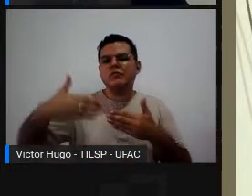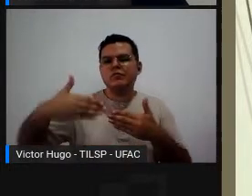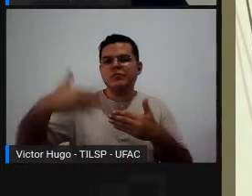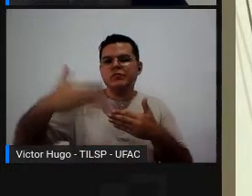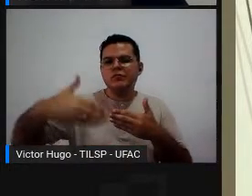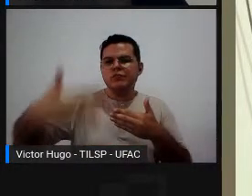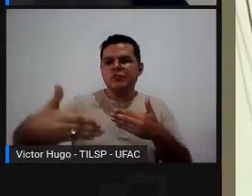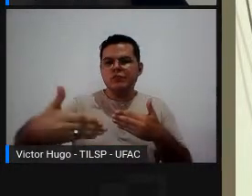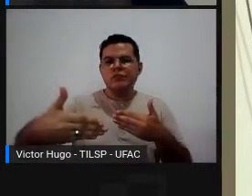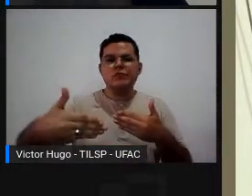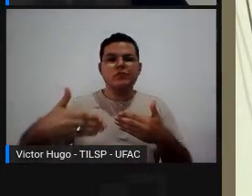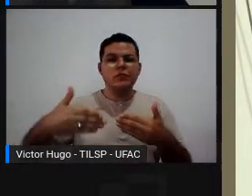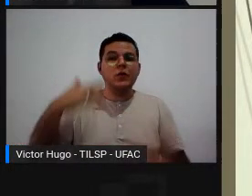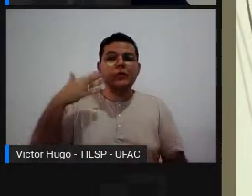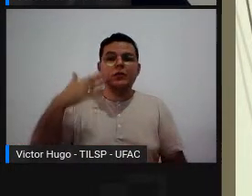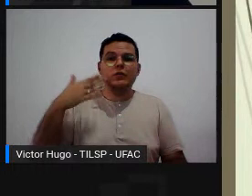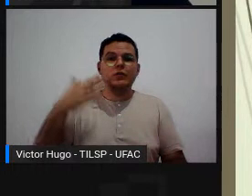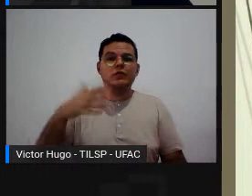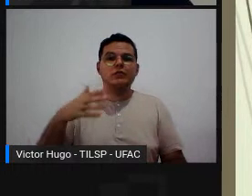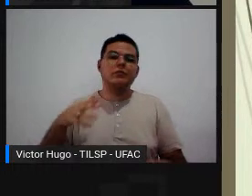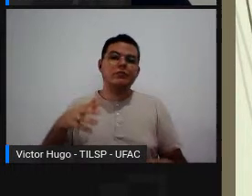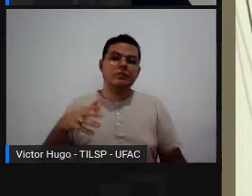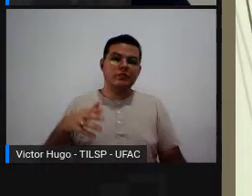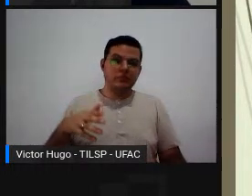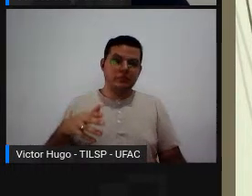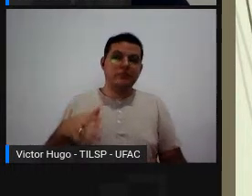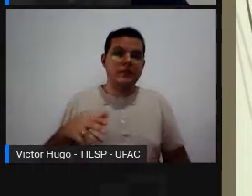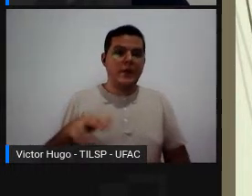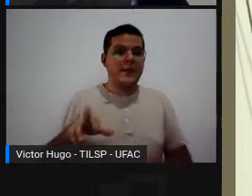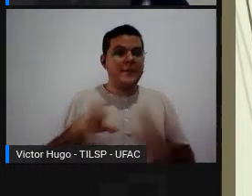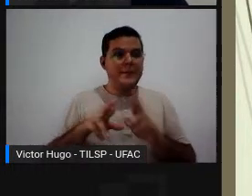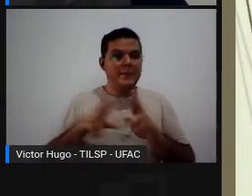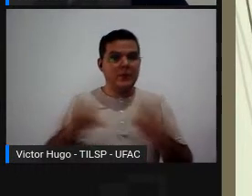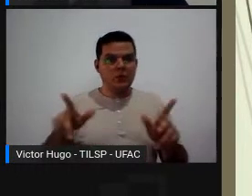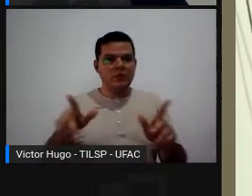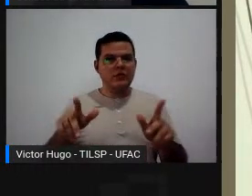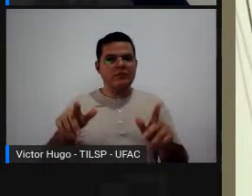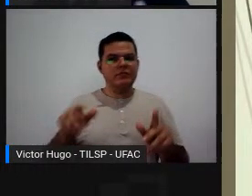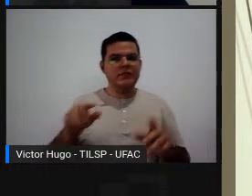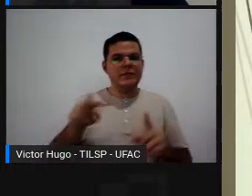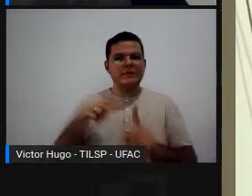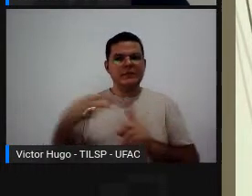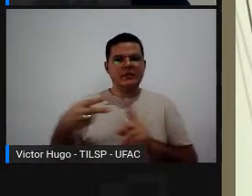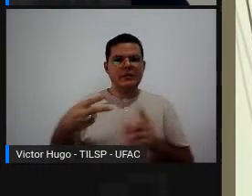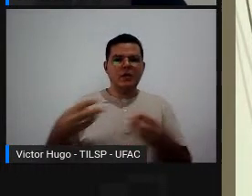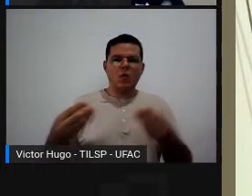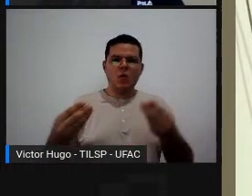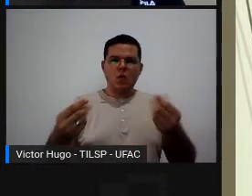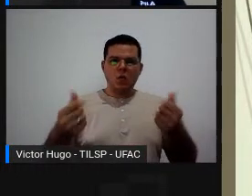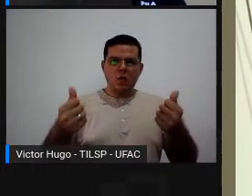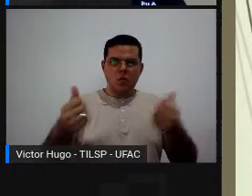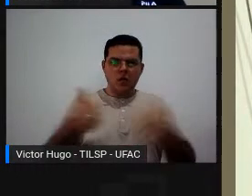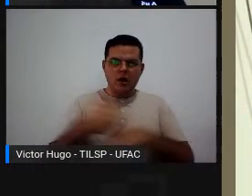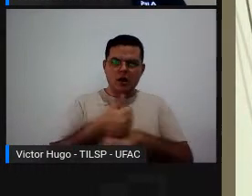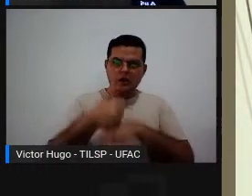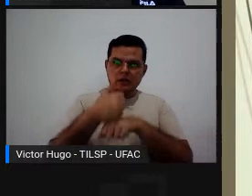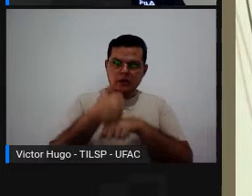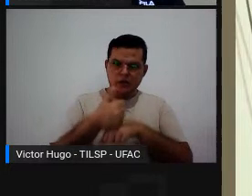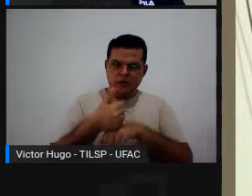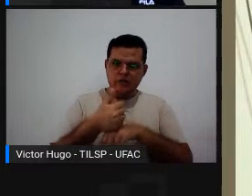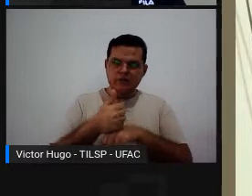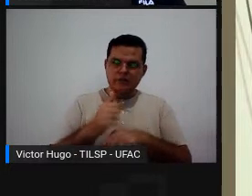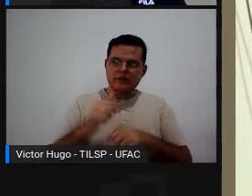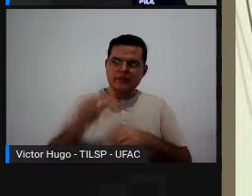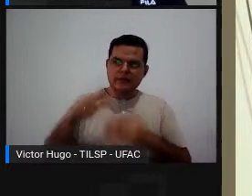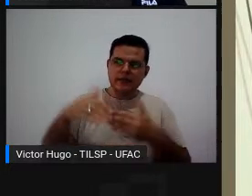dá lugar ao paradigma qualitativo, fruto das teorizações das décadas de 70 e 80. O a gente percebe aí